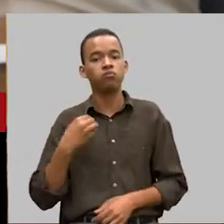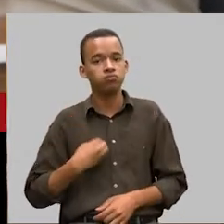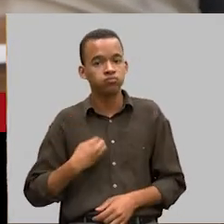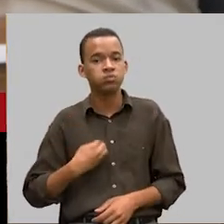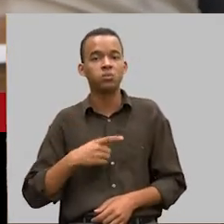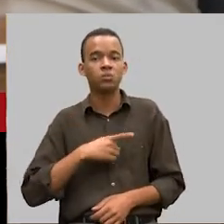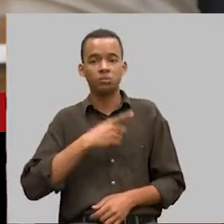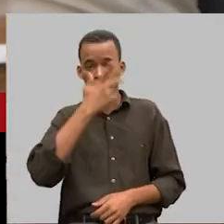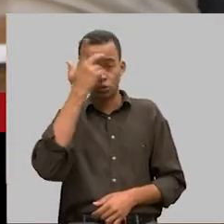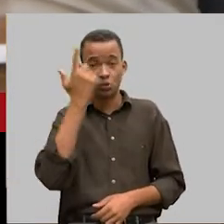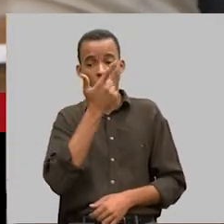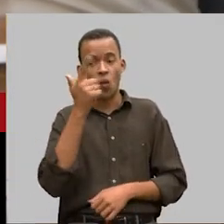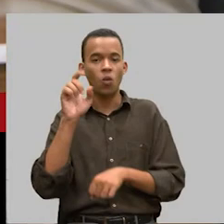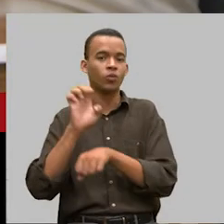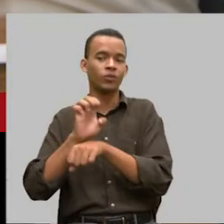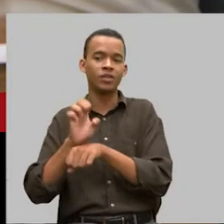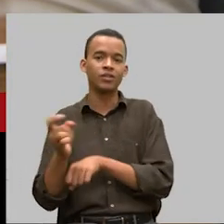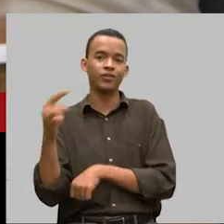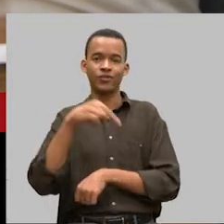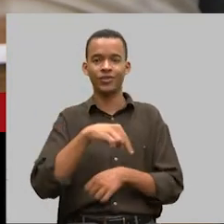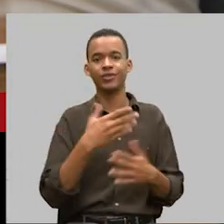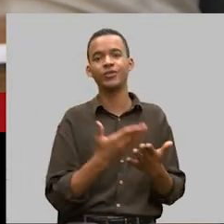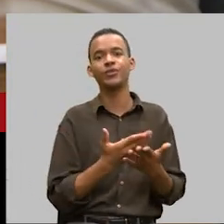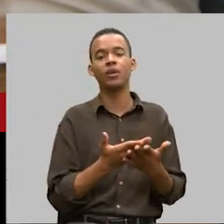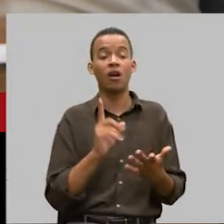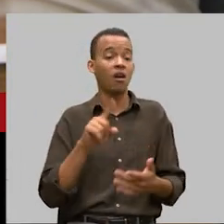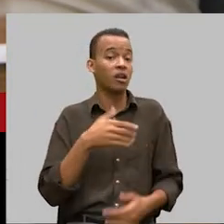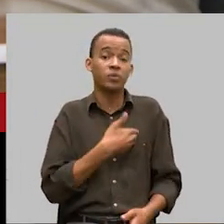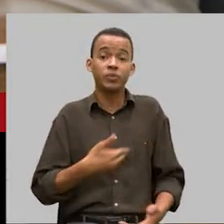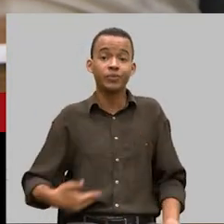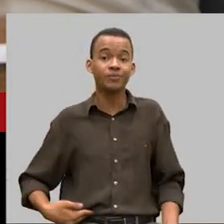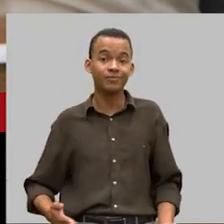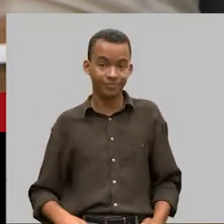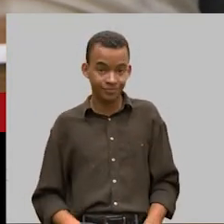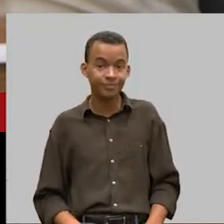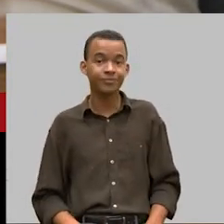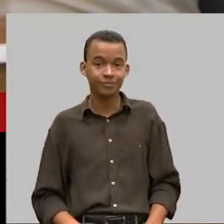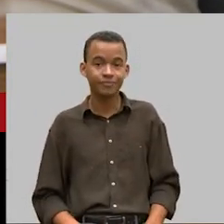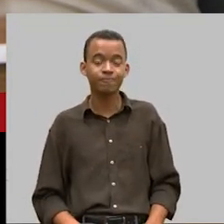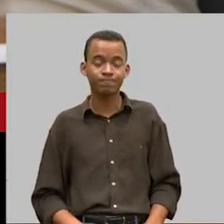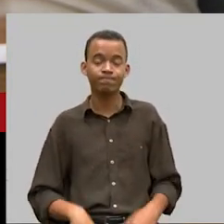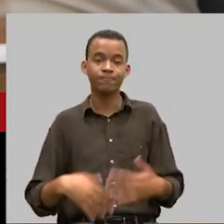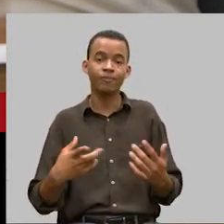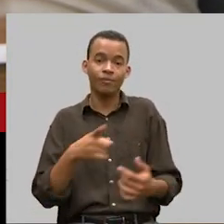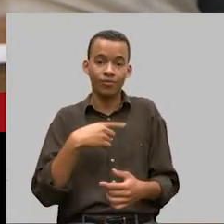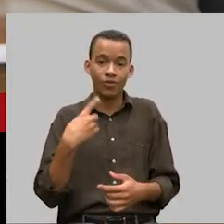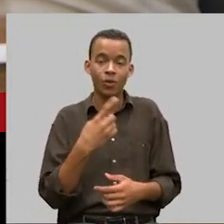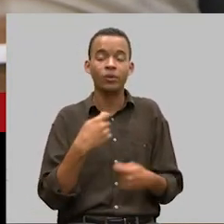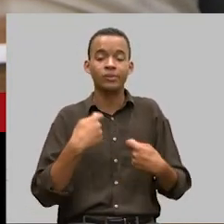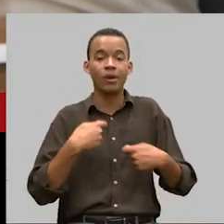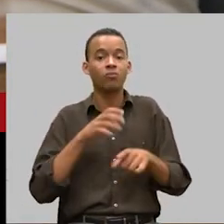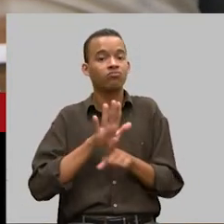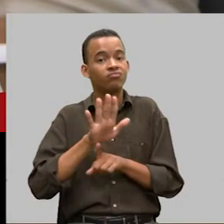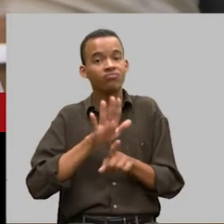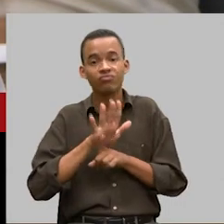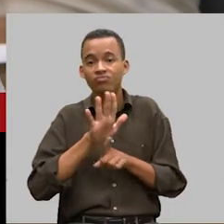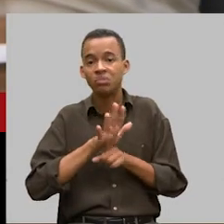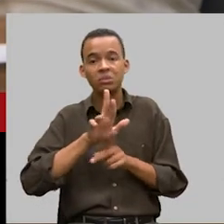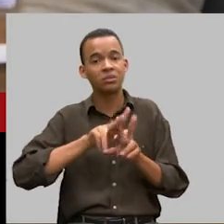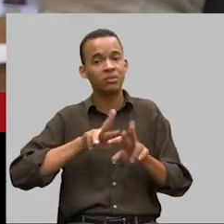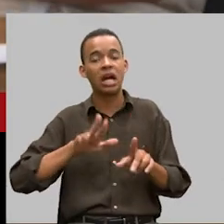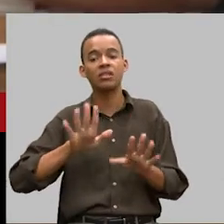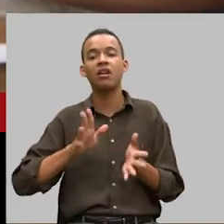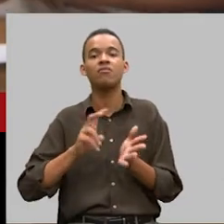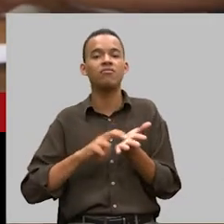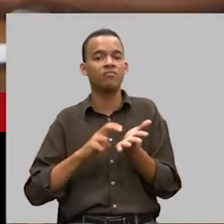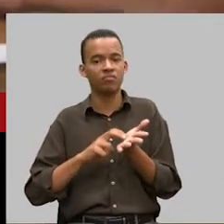de outro estado para estudar então nós somos muito mais público que isso então Eh nós temos aqui demandas Como já foi dito na parte da manhã nós